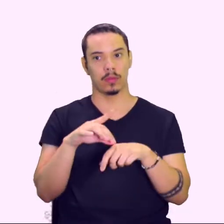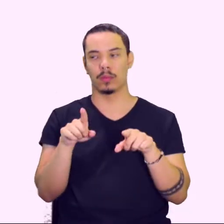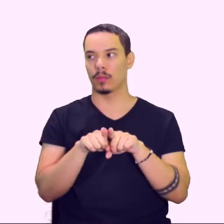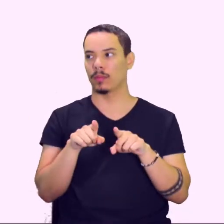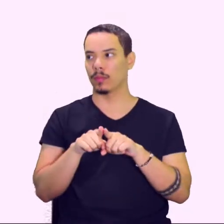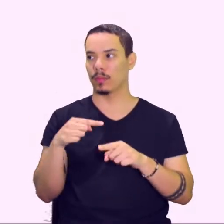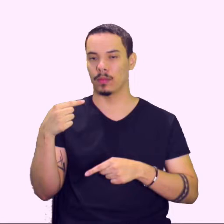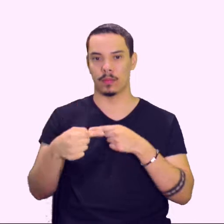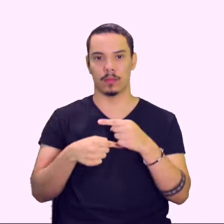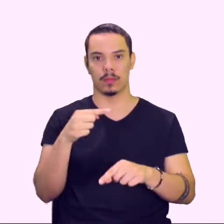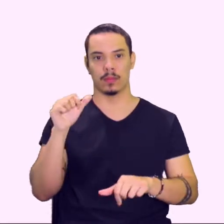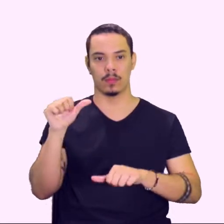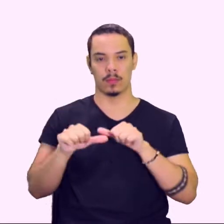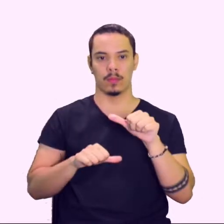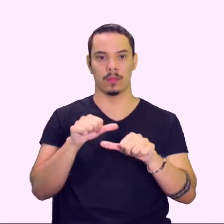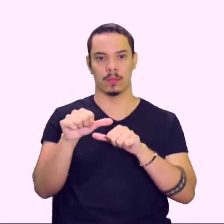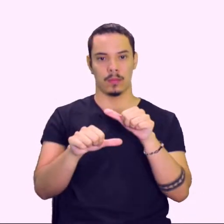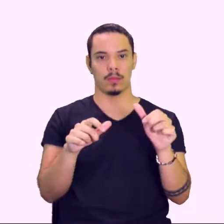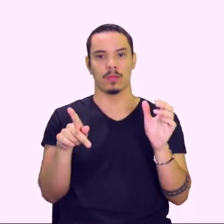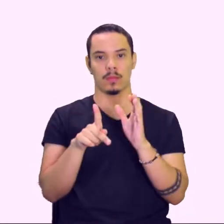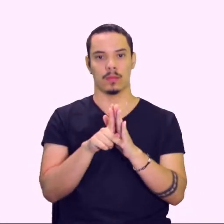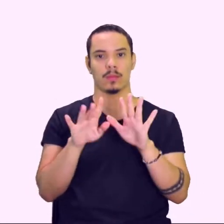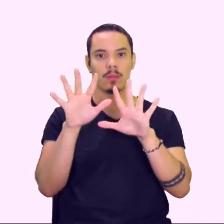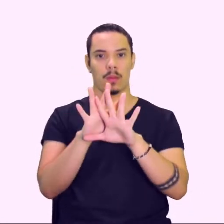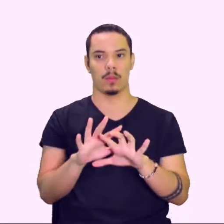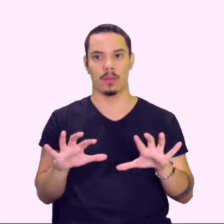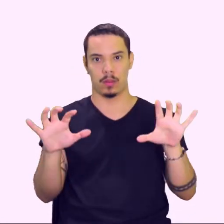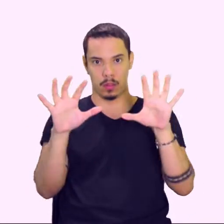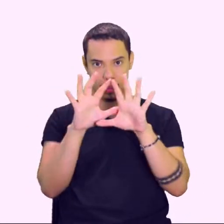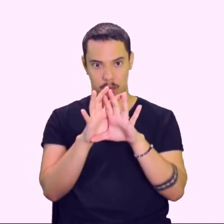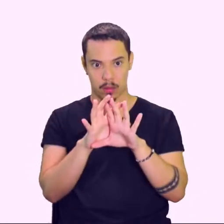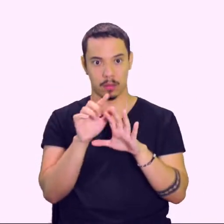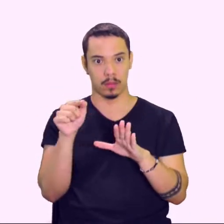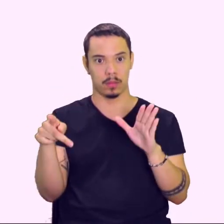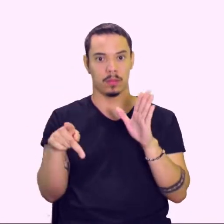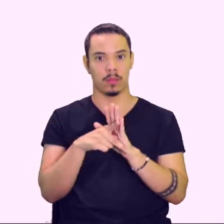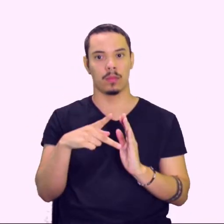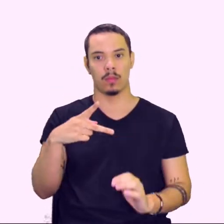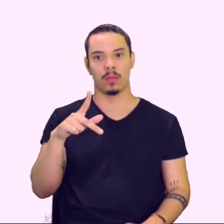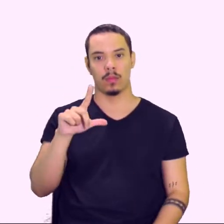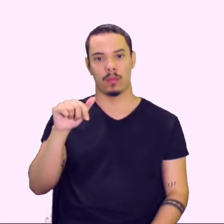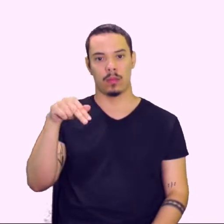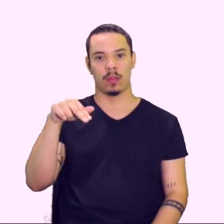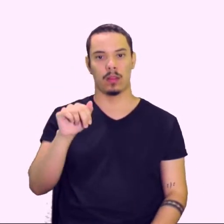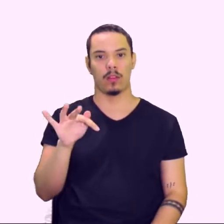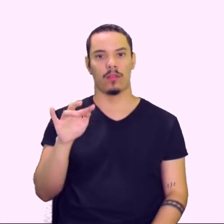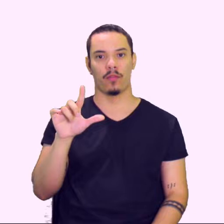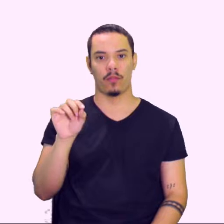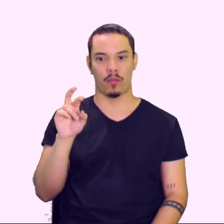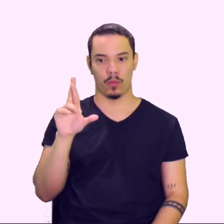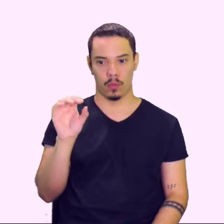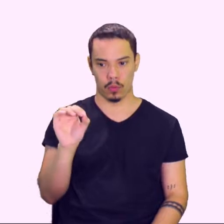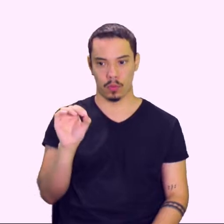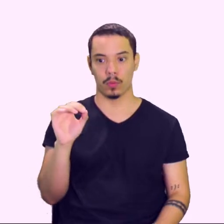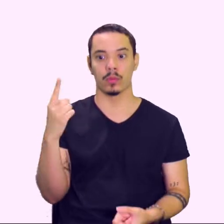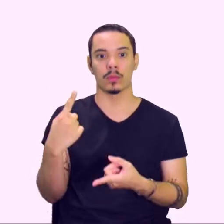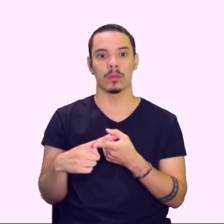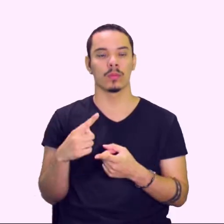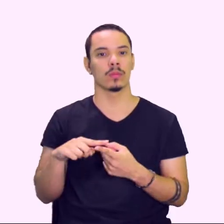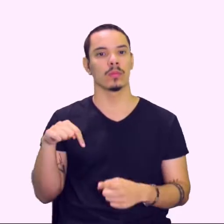de transformação da paisagem. É o mesmo do Planaflora 1, né? Com certeza. Aula 1. Ou seja, a gente ainda